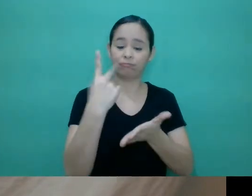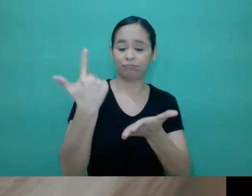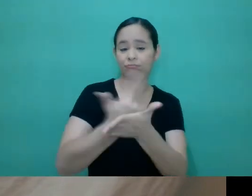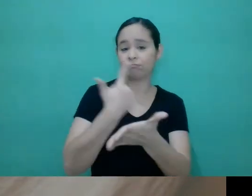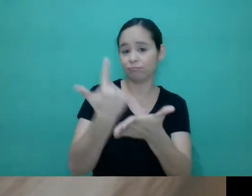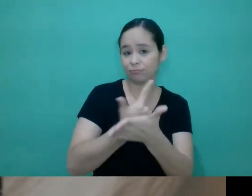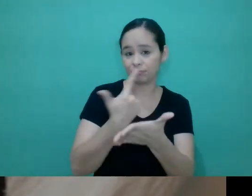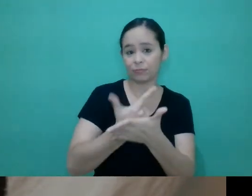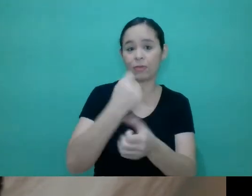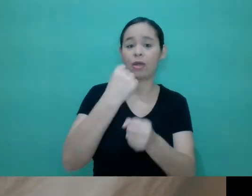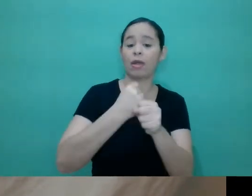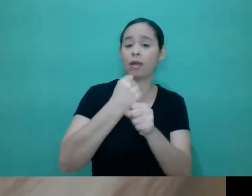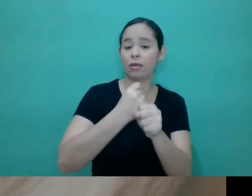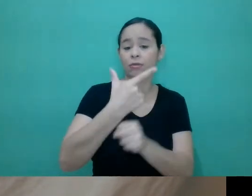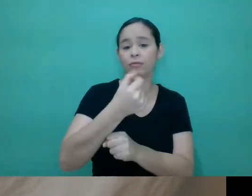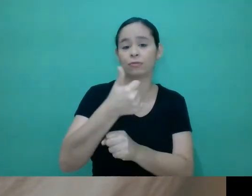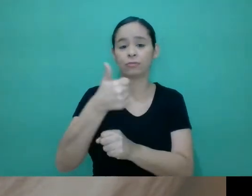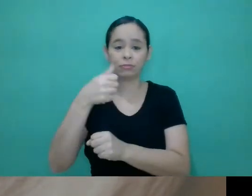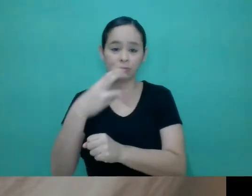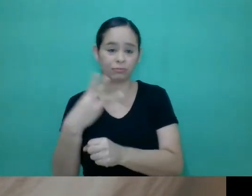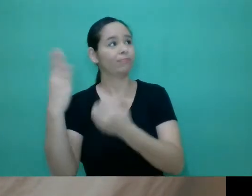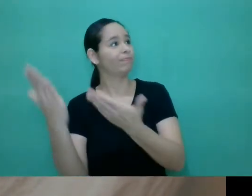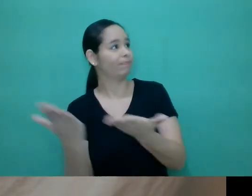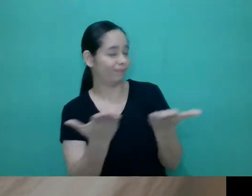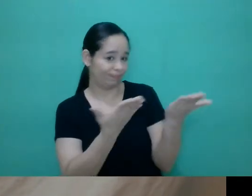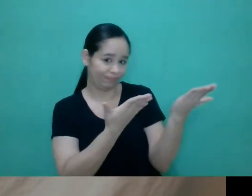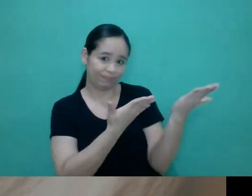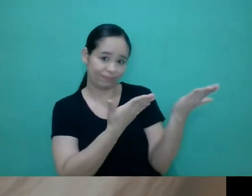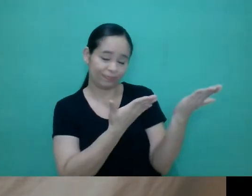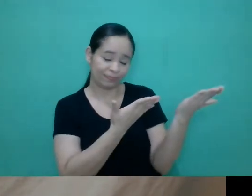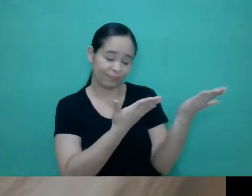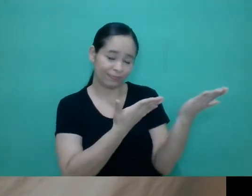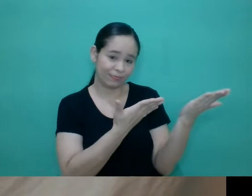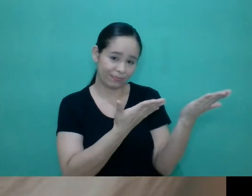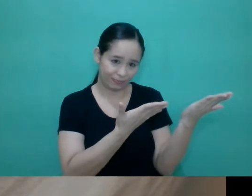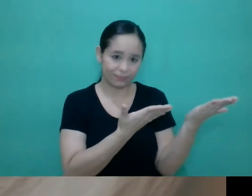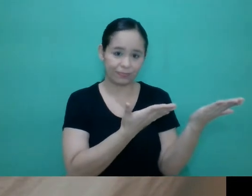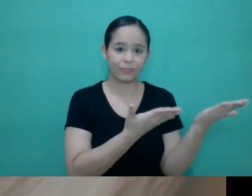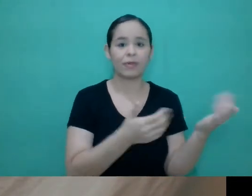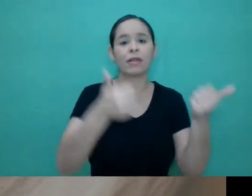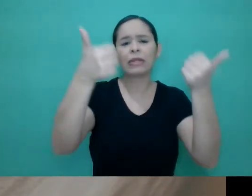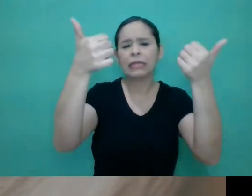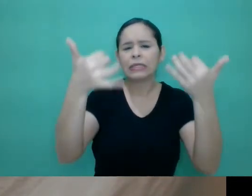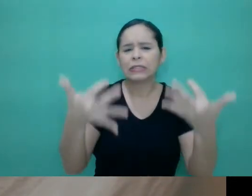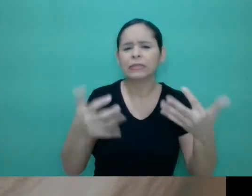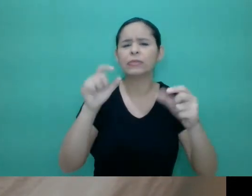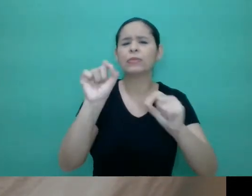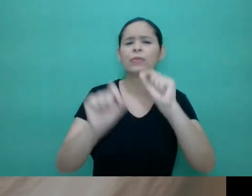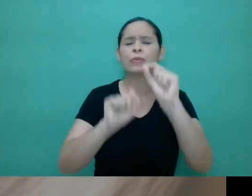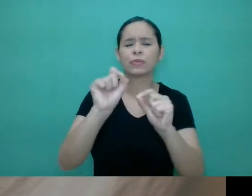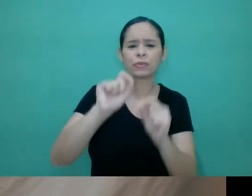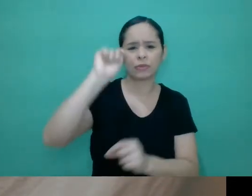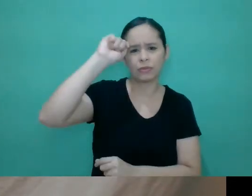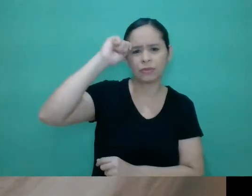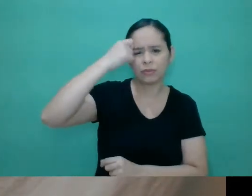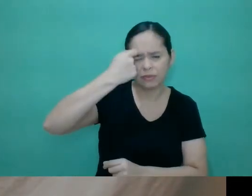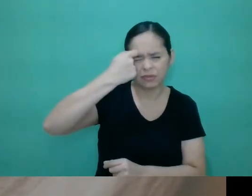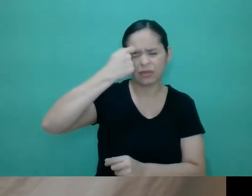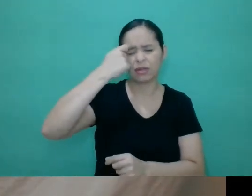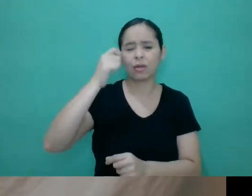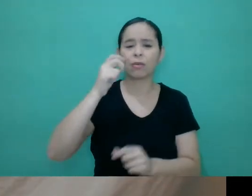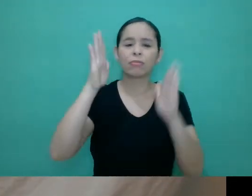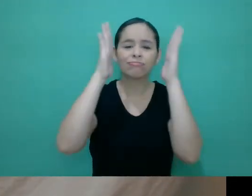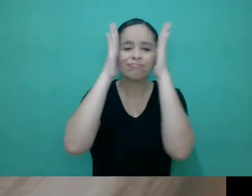2003, Imbattable Créole, Les Masques de l'Aliénation, né, os Imbatíveis Crioulos, as Máscaras da